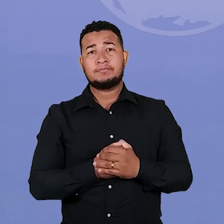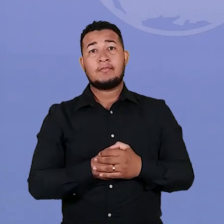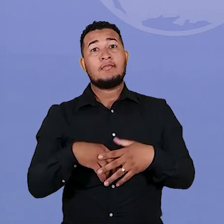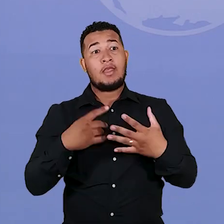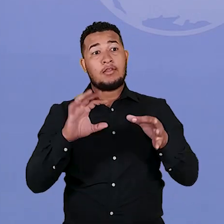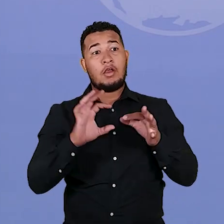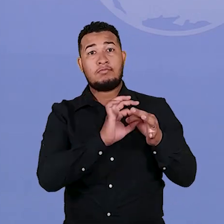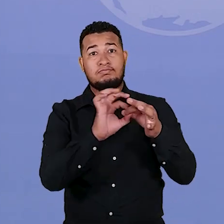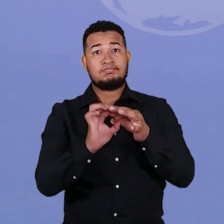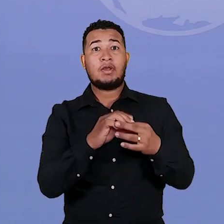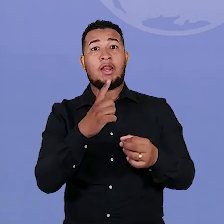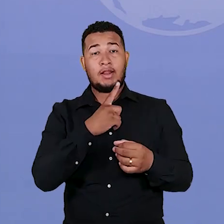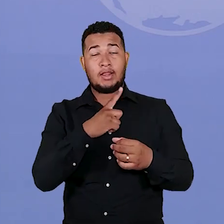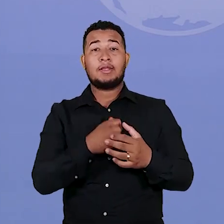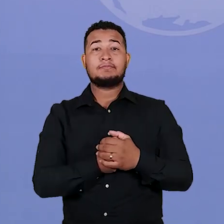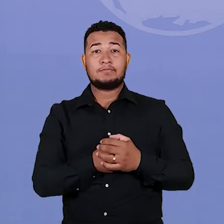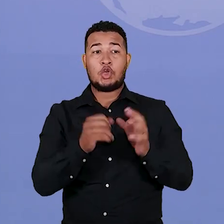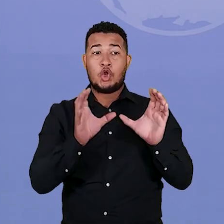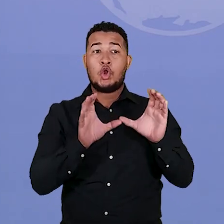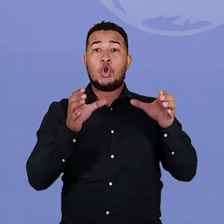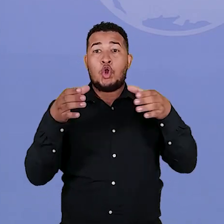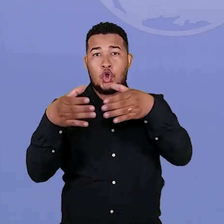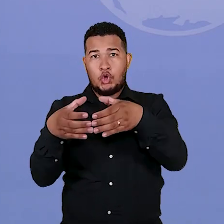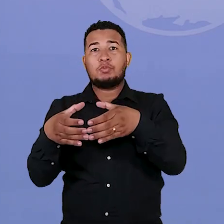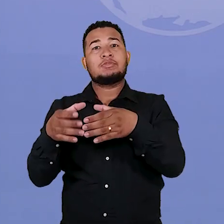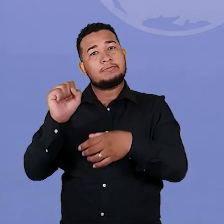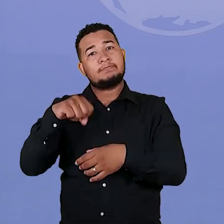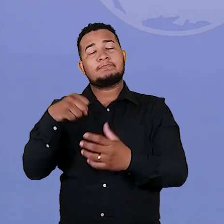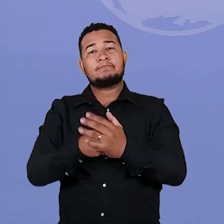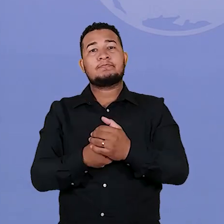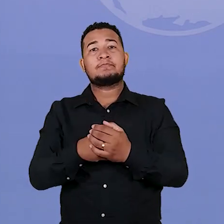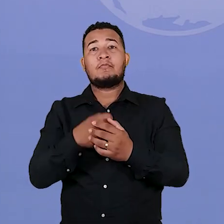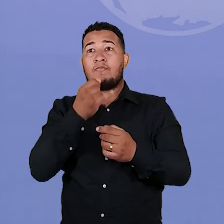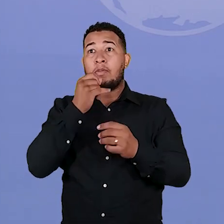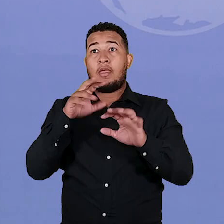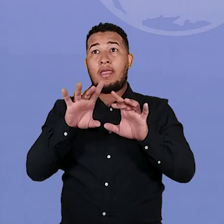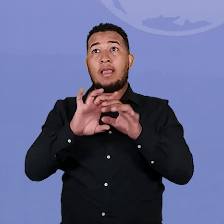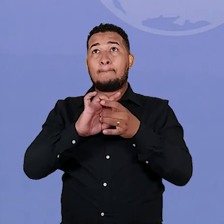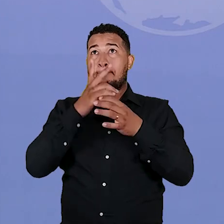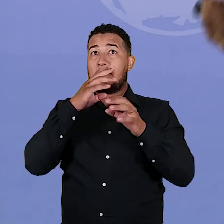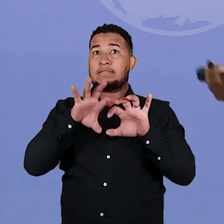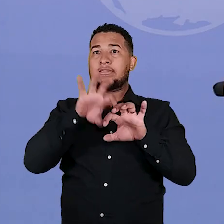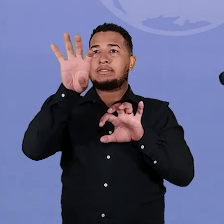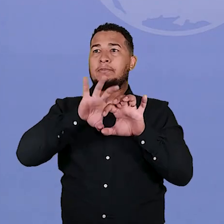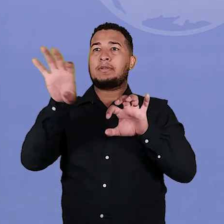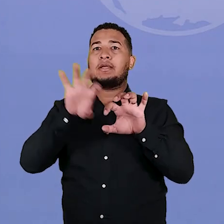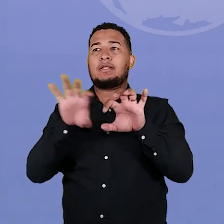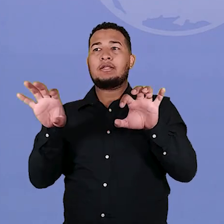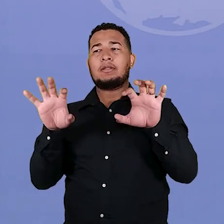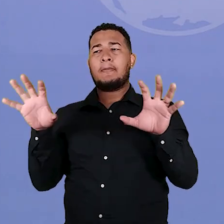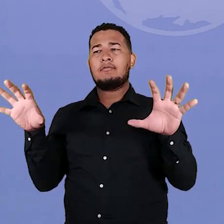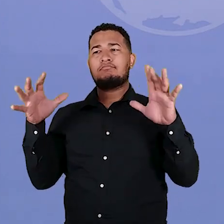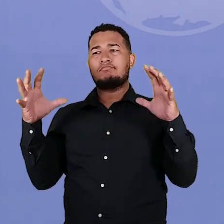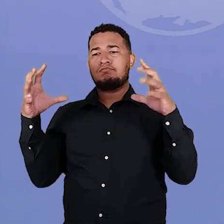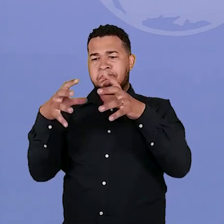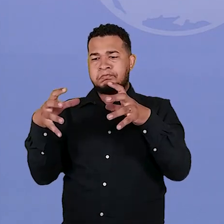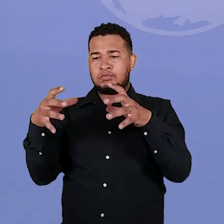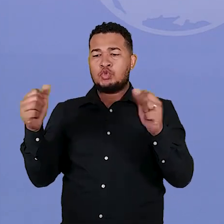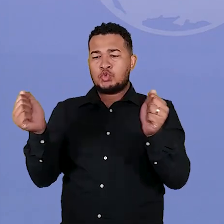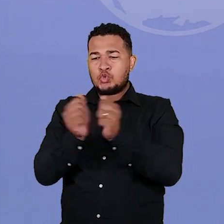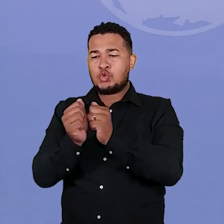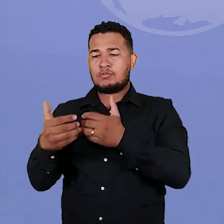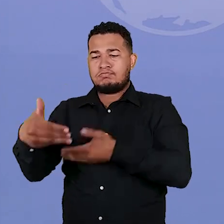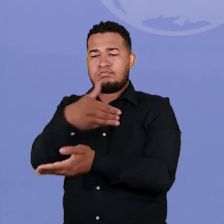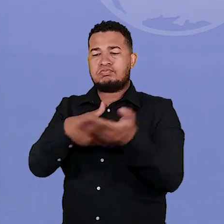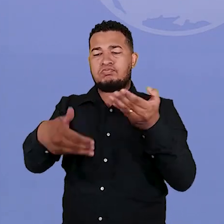de uma espécie, né? Então, ele faz parte da comunidade. Então, ele é uma população separada dos outros seres vivos que